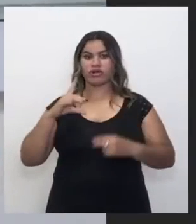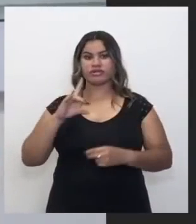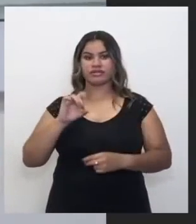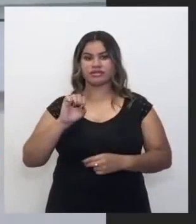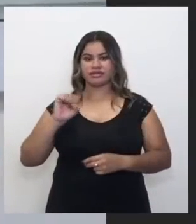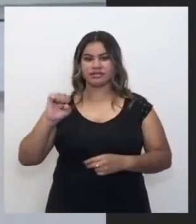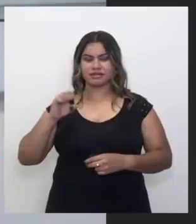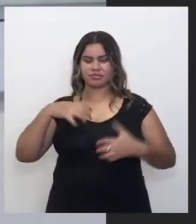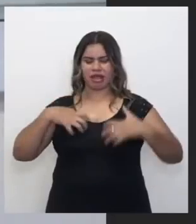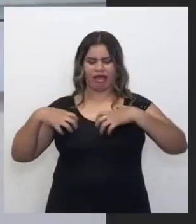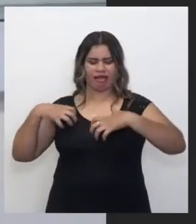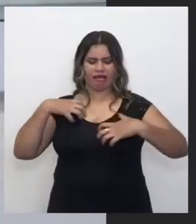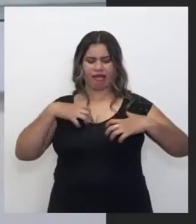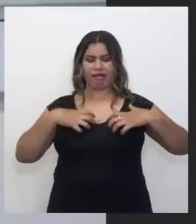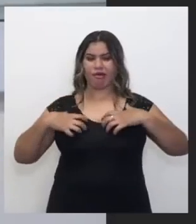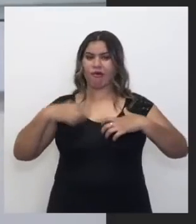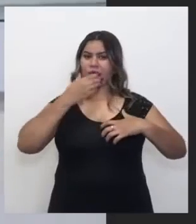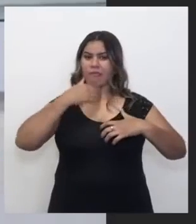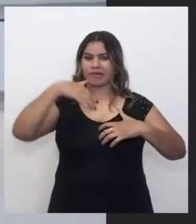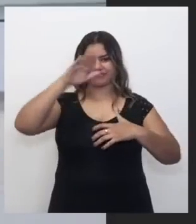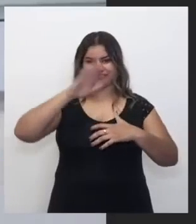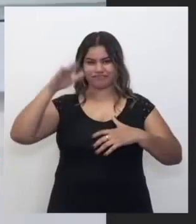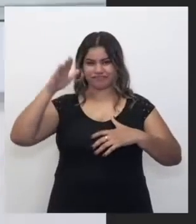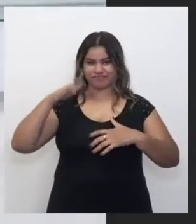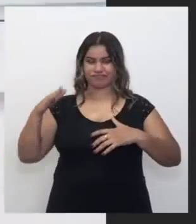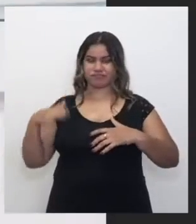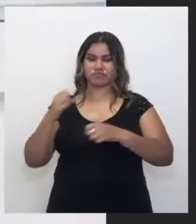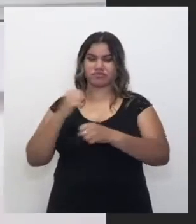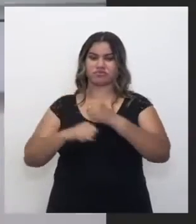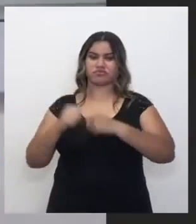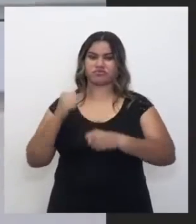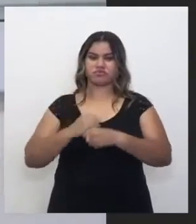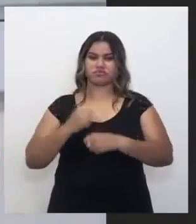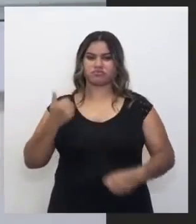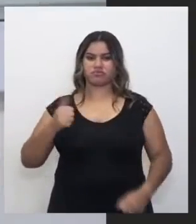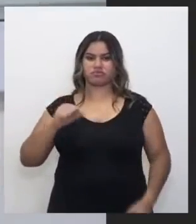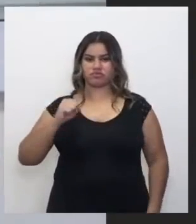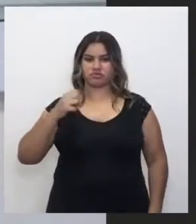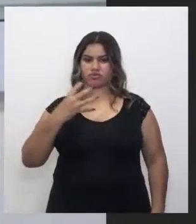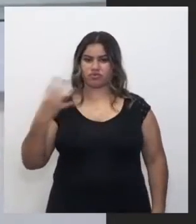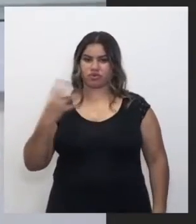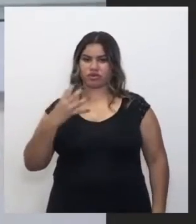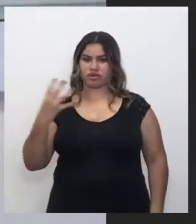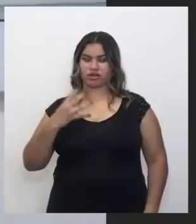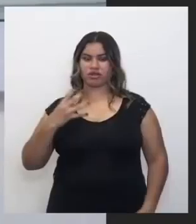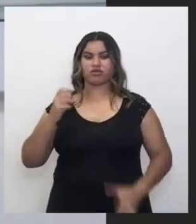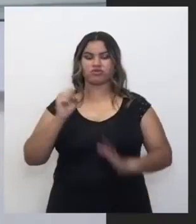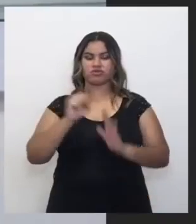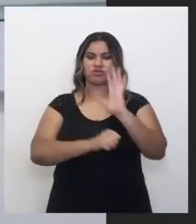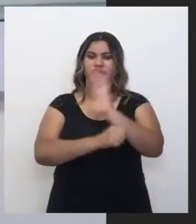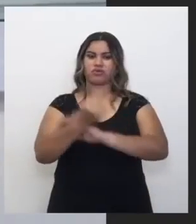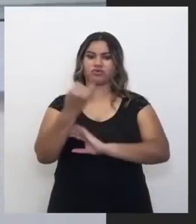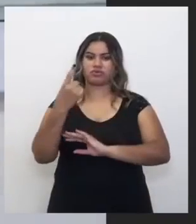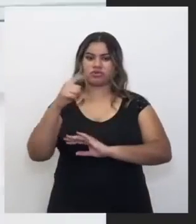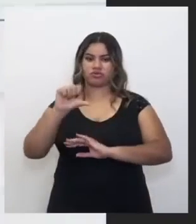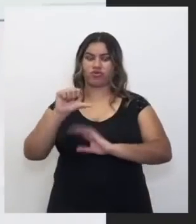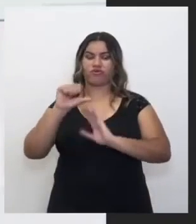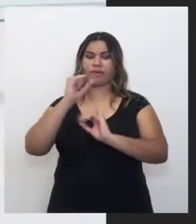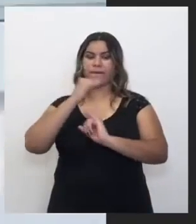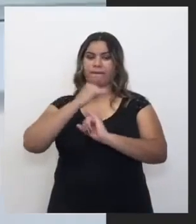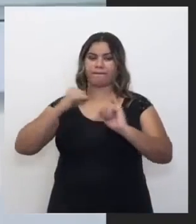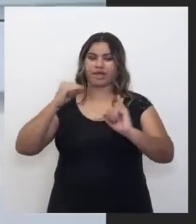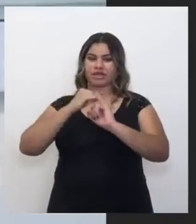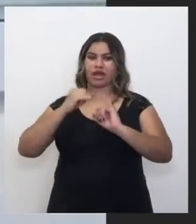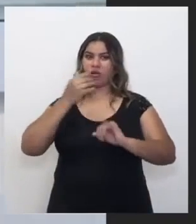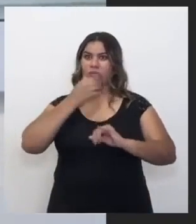né, pintado pelo Gustave Courbet lá em 1844, né, metade do século XIX. Olha esse homem